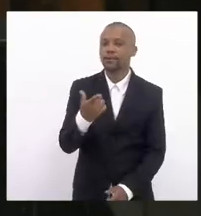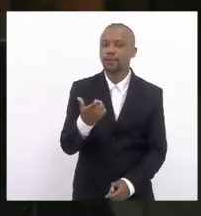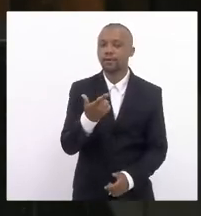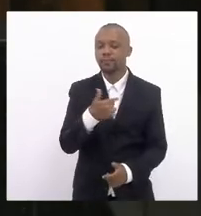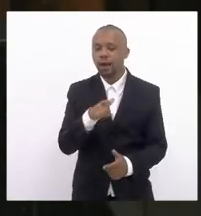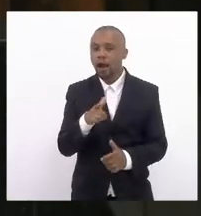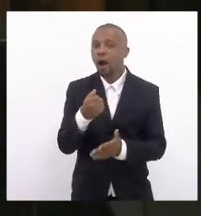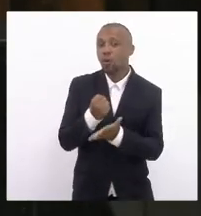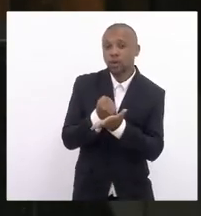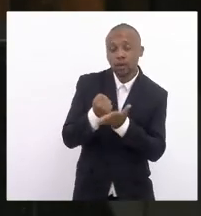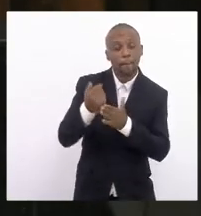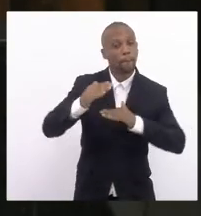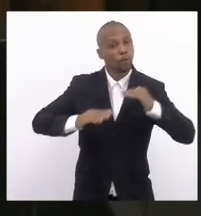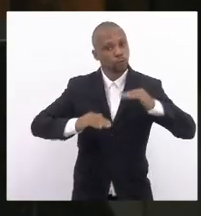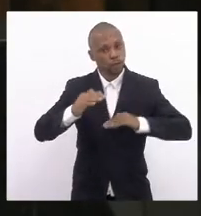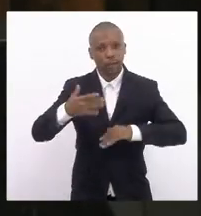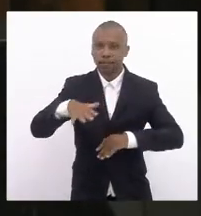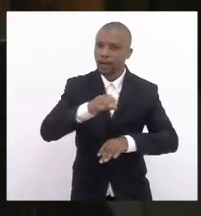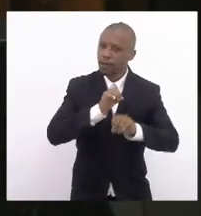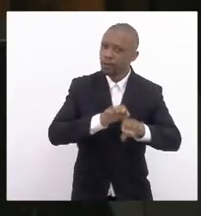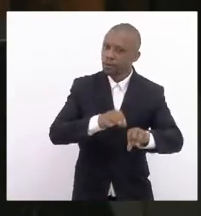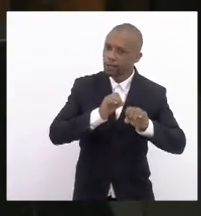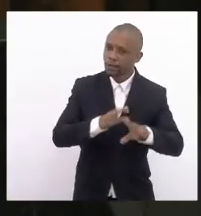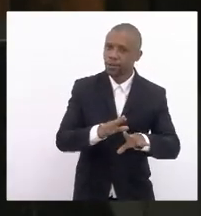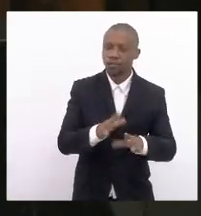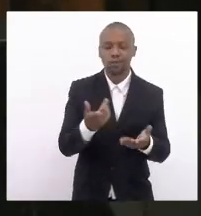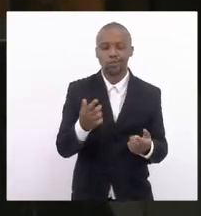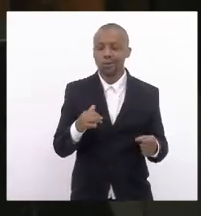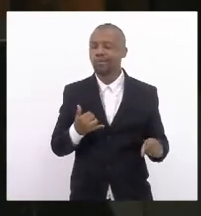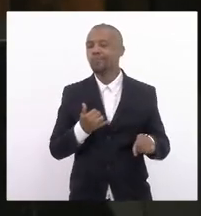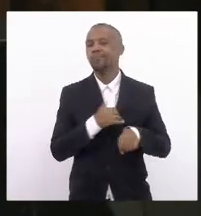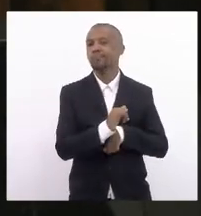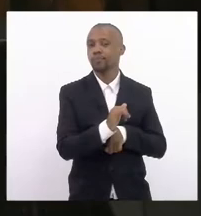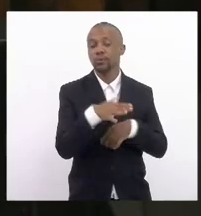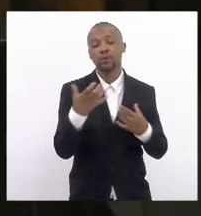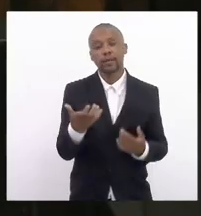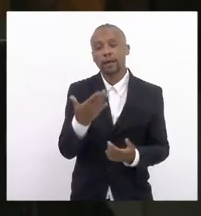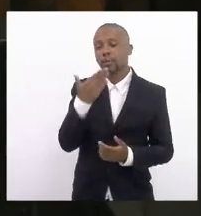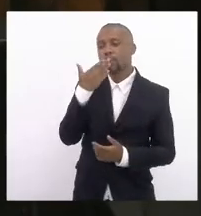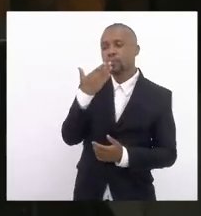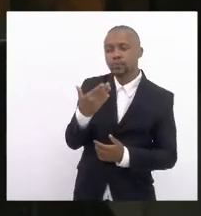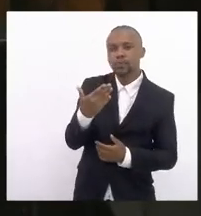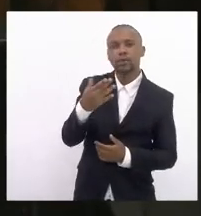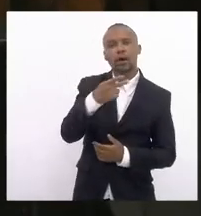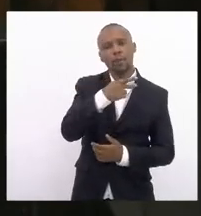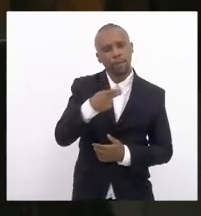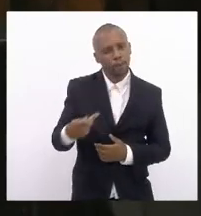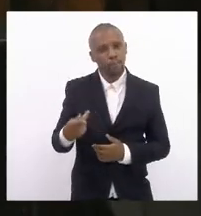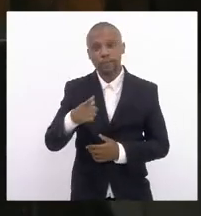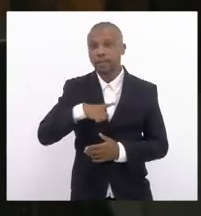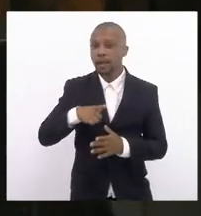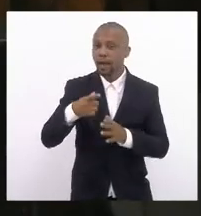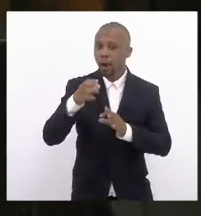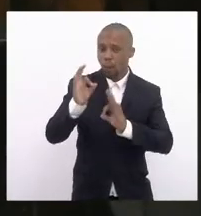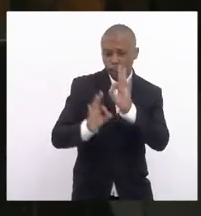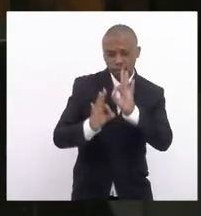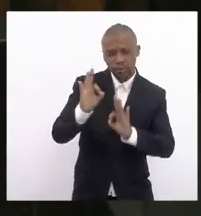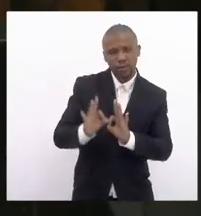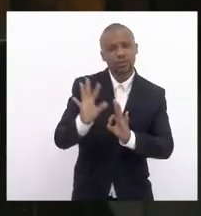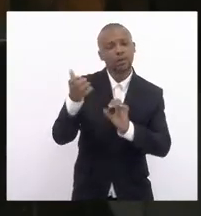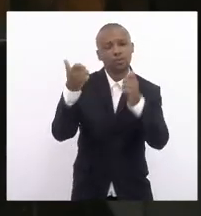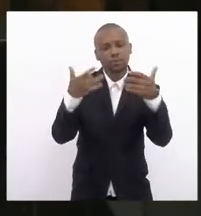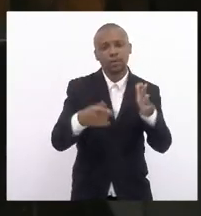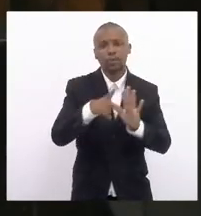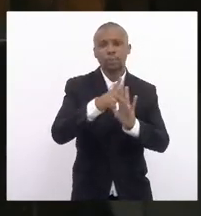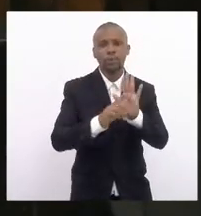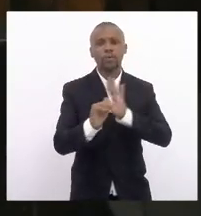feito. Portanto, quero aqui aproveitar para fazer esse debate, pedir ao deputado André Ciliano que paute o projeto que eu já citei aqui, o projeto de lei